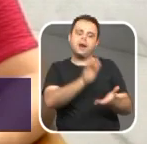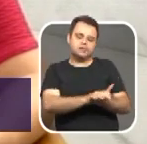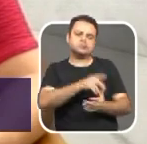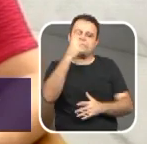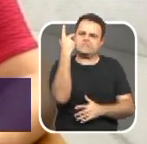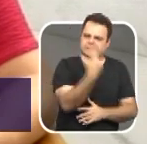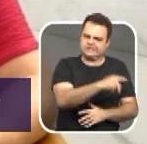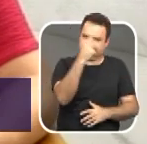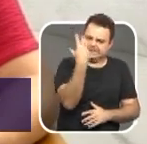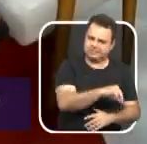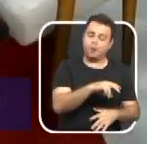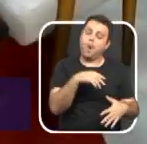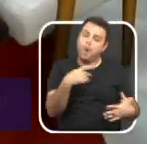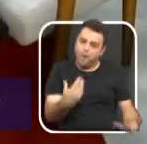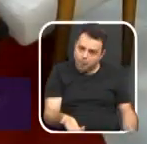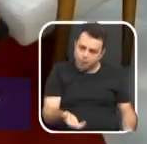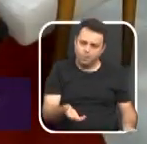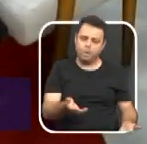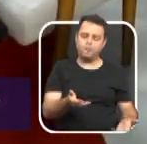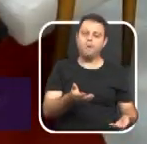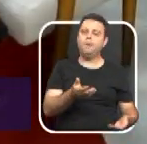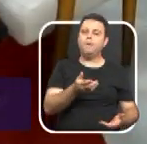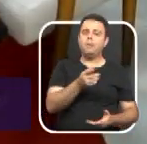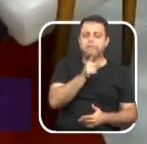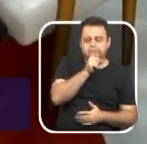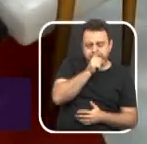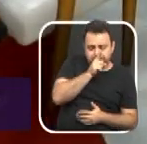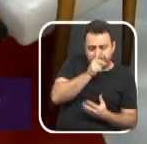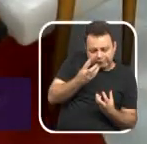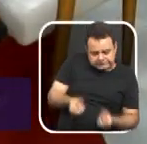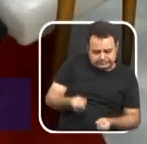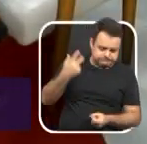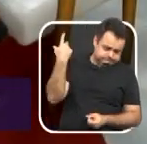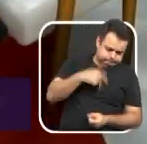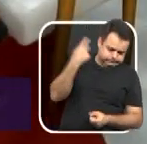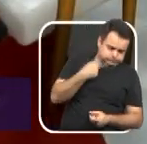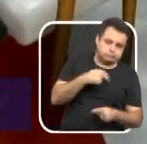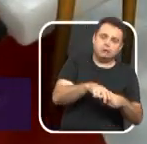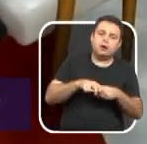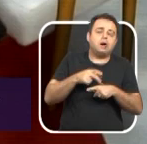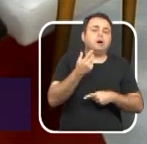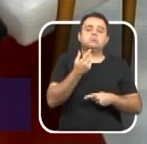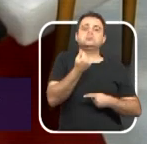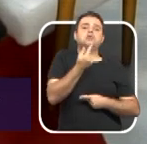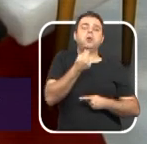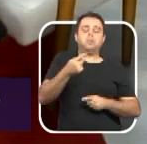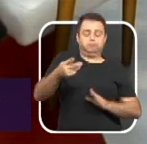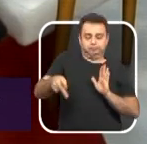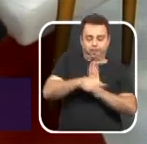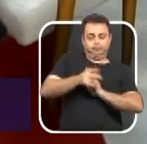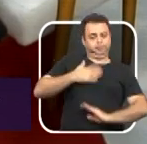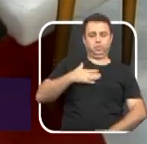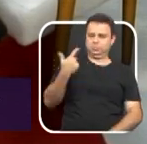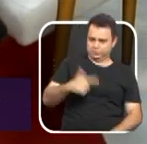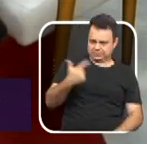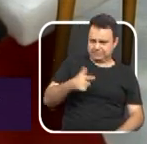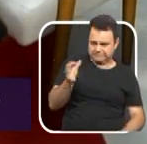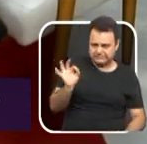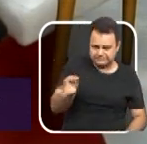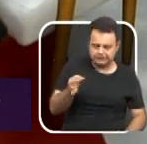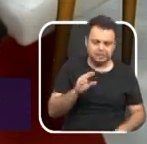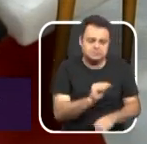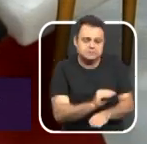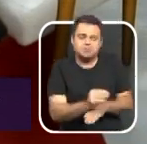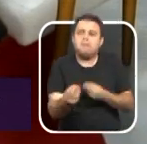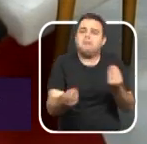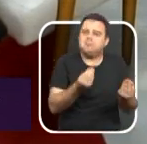e a si própria, né? Porque imagina uma mulher que ficou cativa de um agressor durante muitos anos, que tinha só a função de